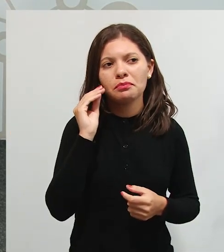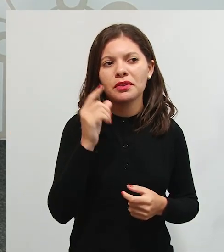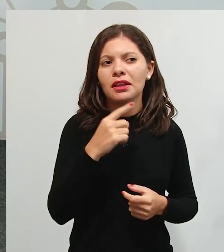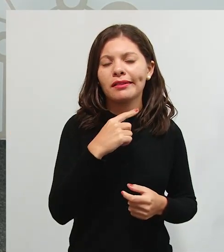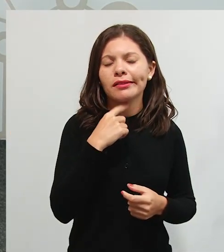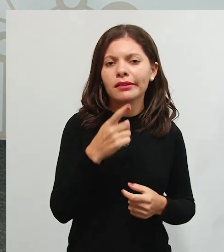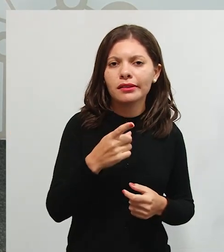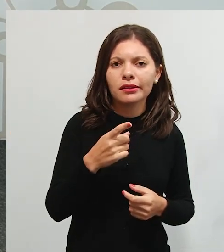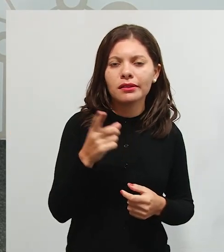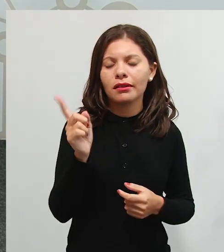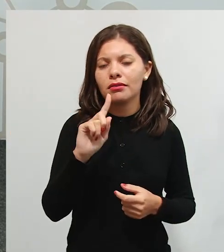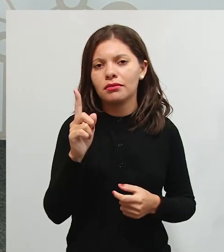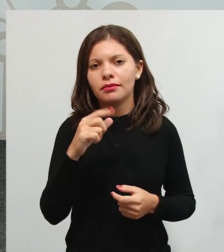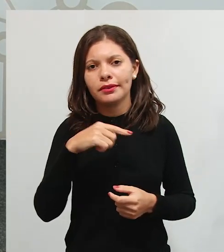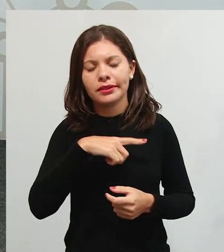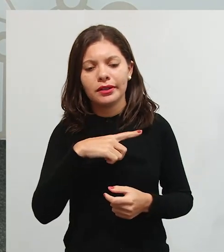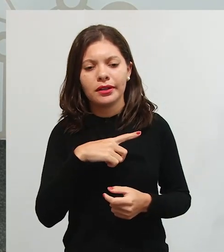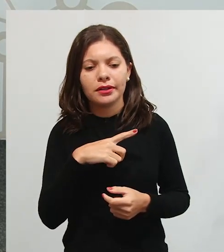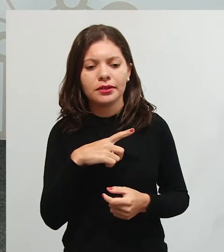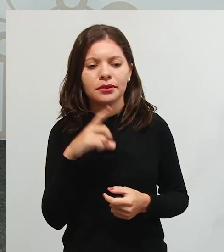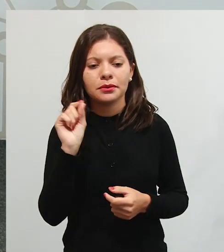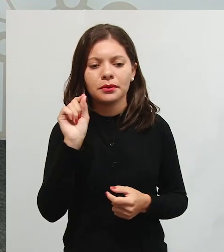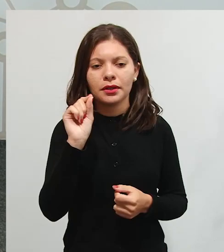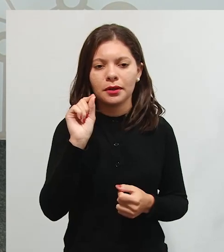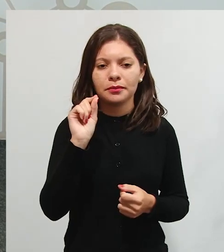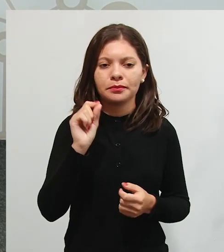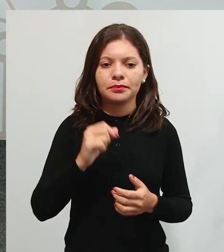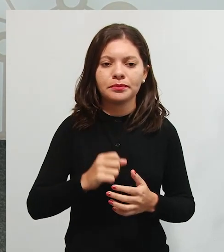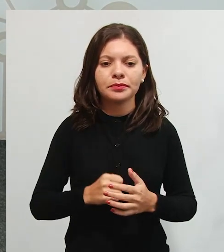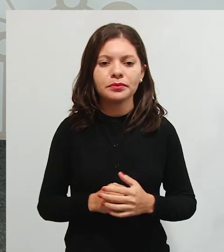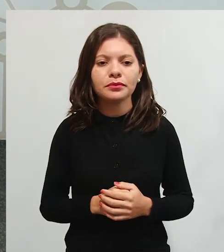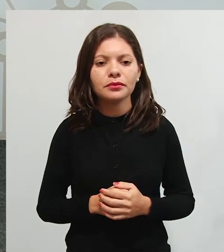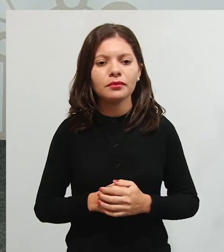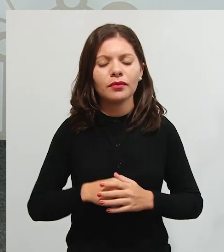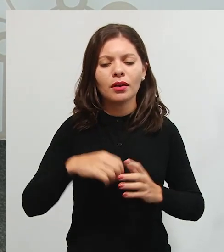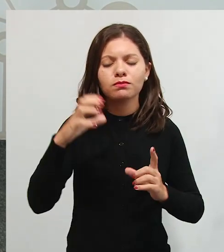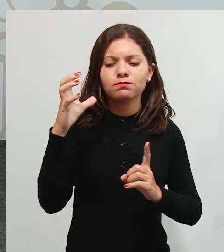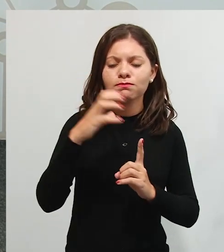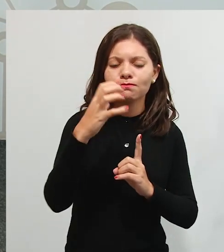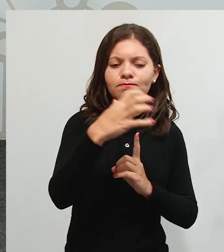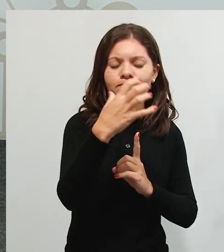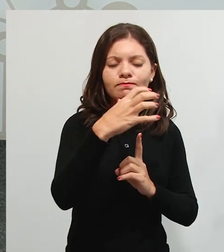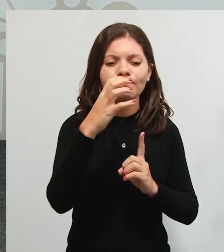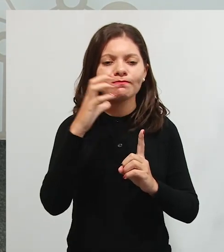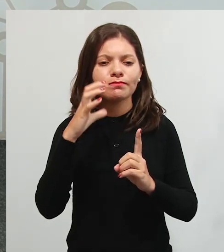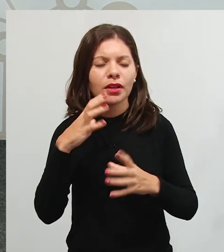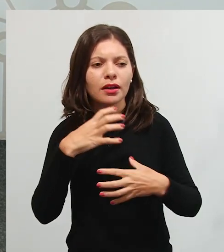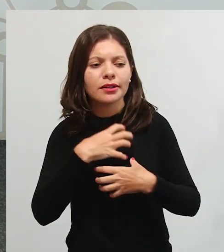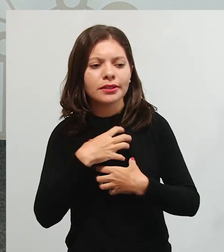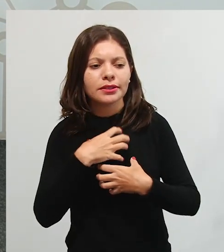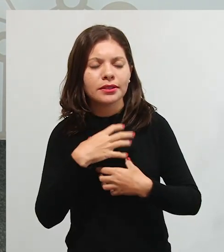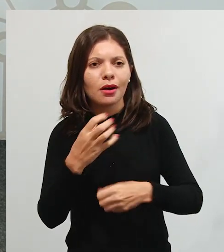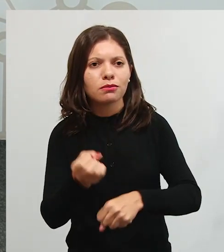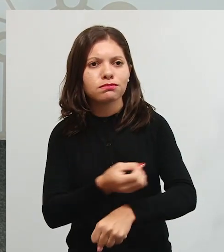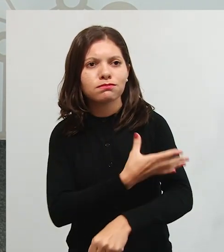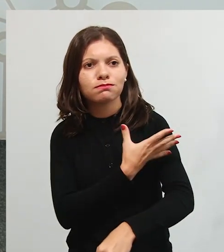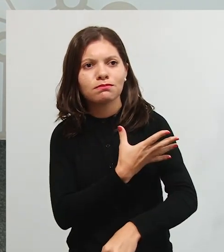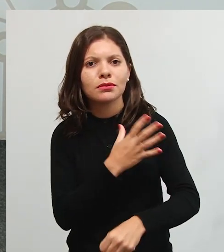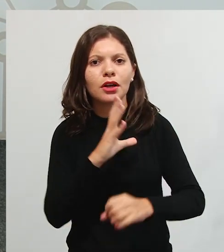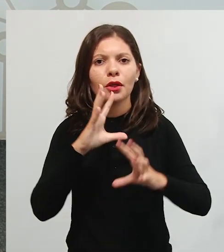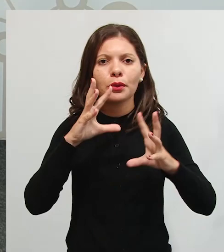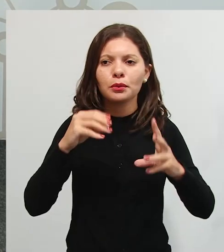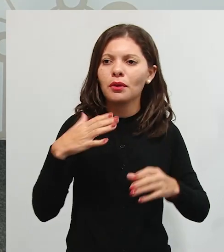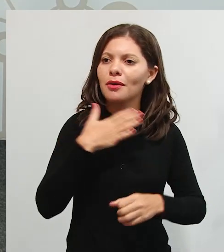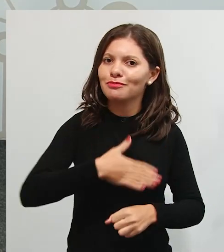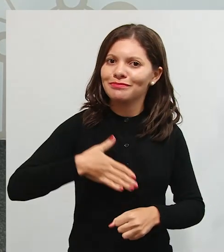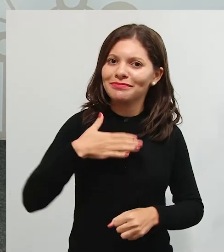tem essa, digamos assim, uma sobrecarga desses estímulos, dessas sensações, e isso tudo ao